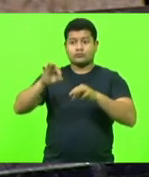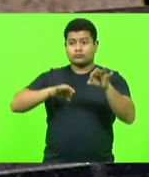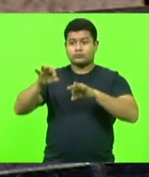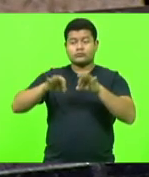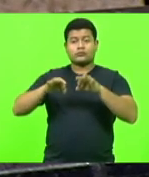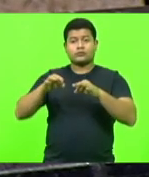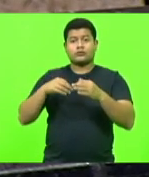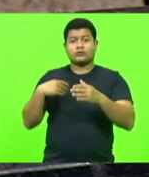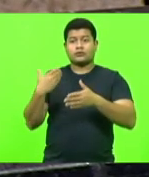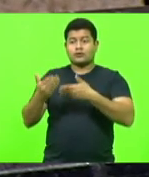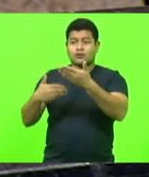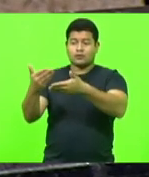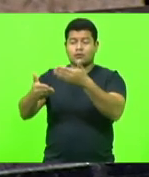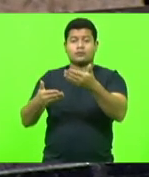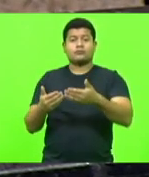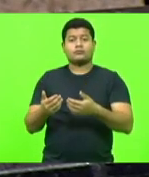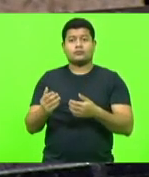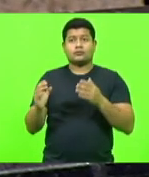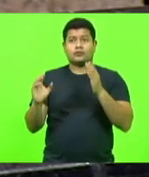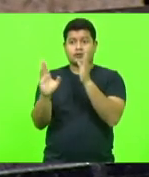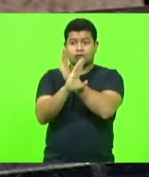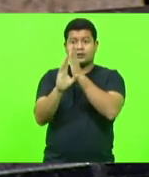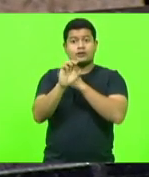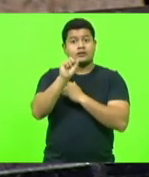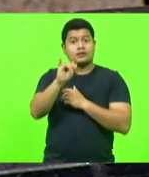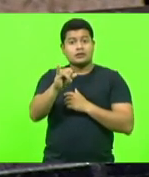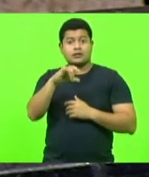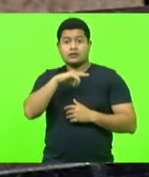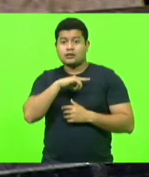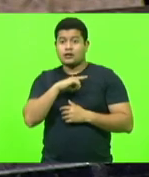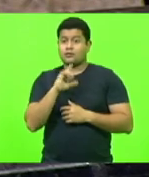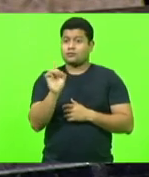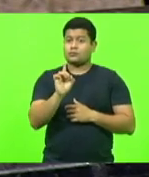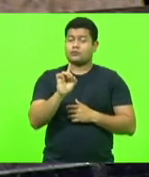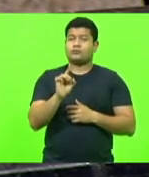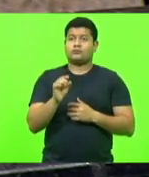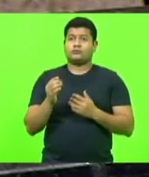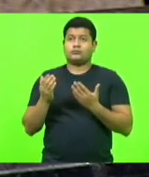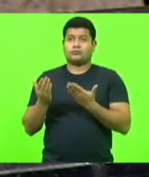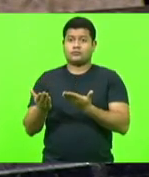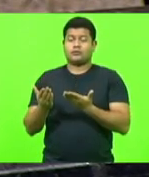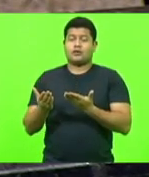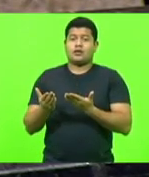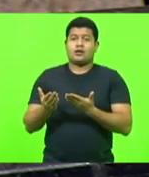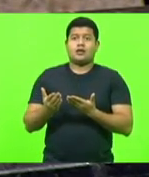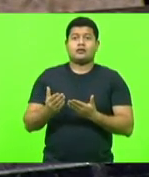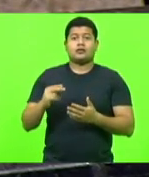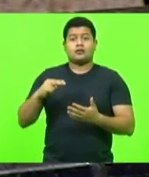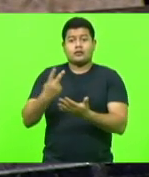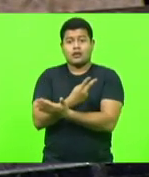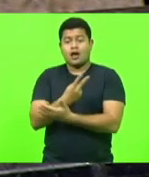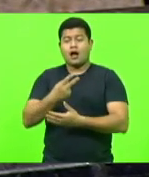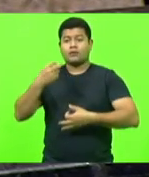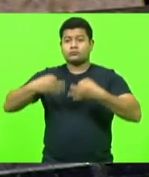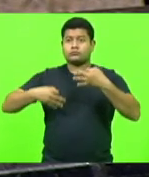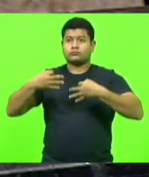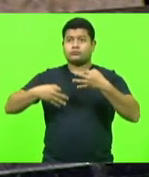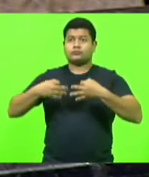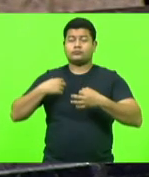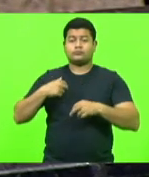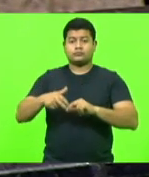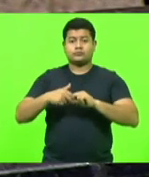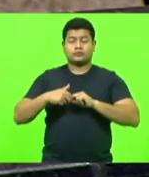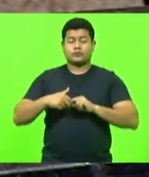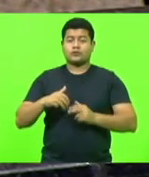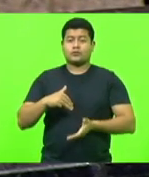uma apuração de que se há realmente essas infrações jurídicas. Por isso aqui, essa moção em